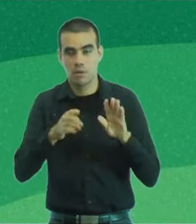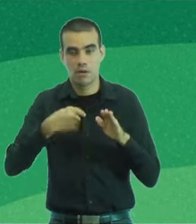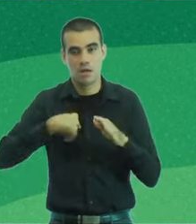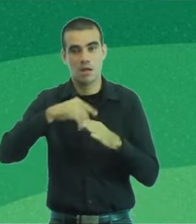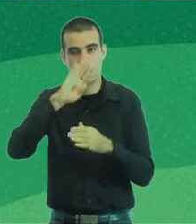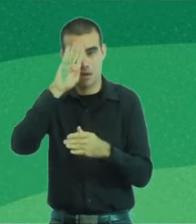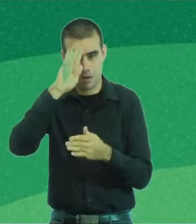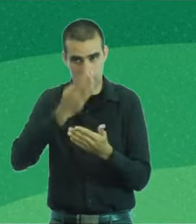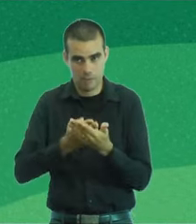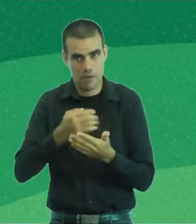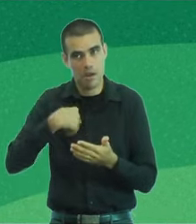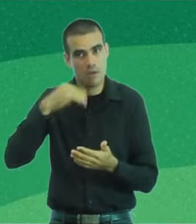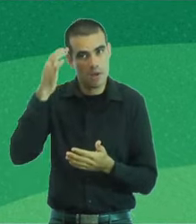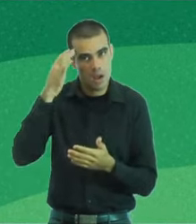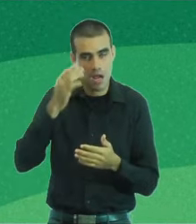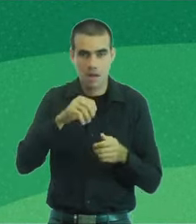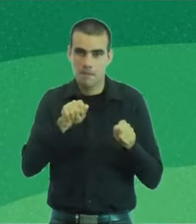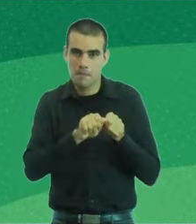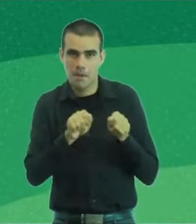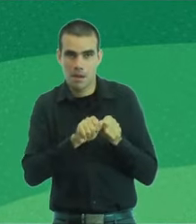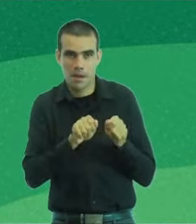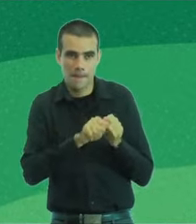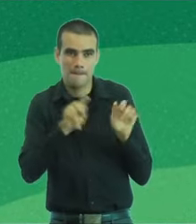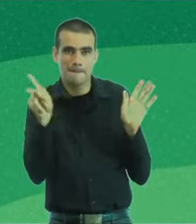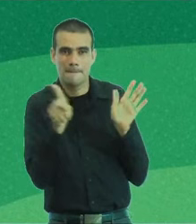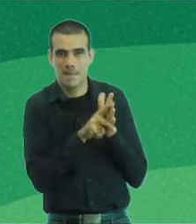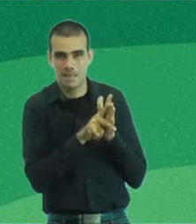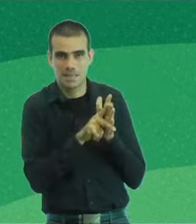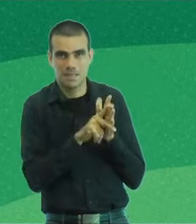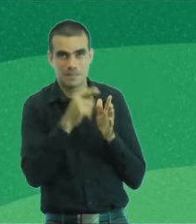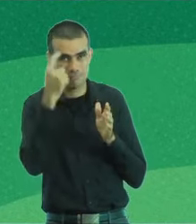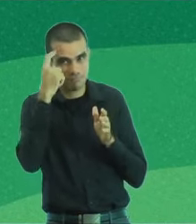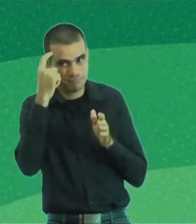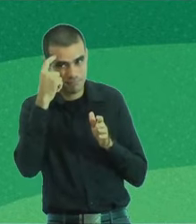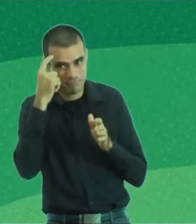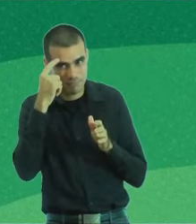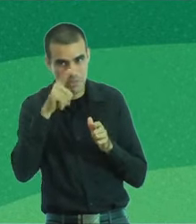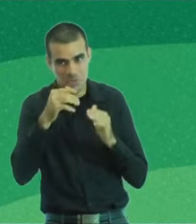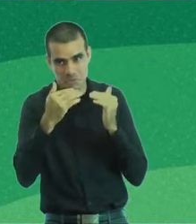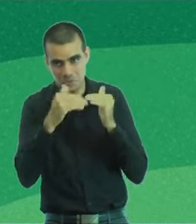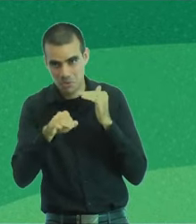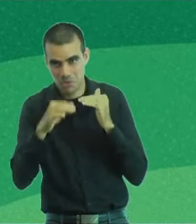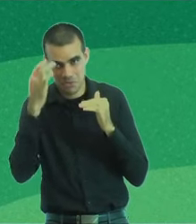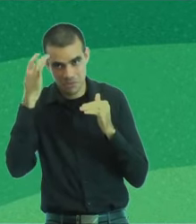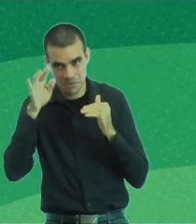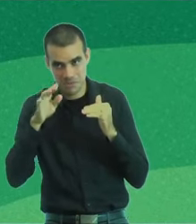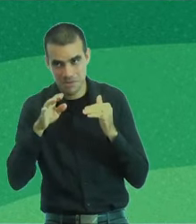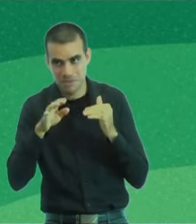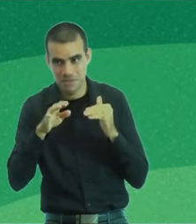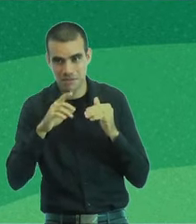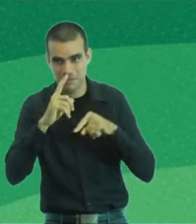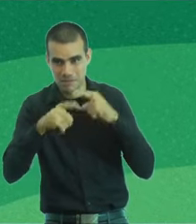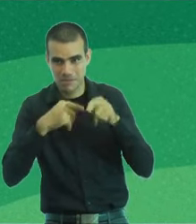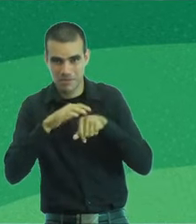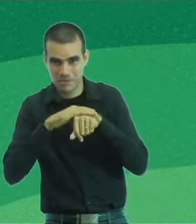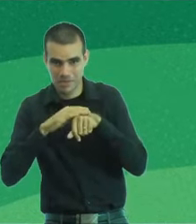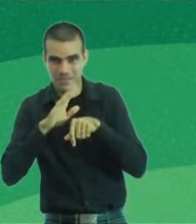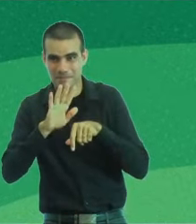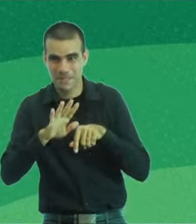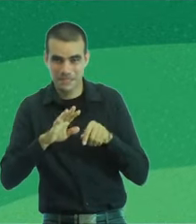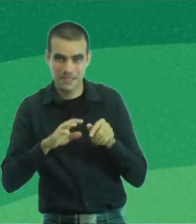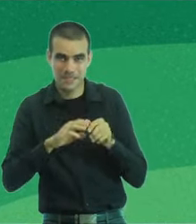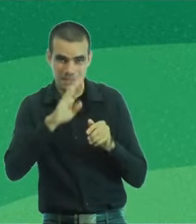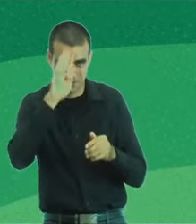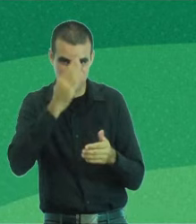eu não acredito em propriedade intelectual acho que é um roubo Desculpa se alguém discorda de mim no bar a gente conversa sobre isso